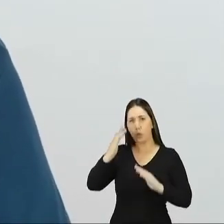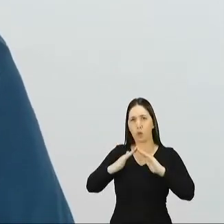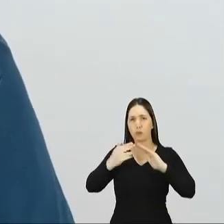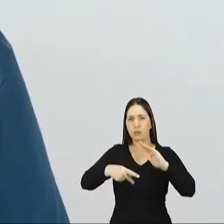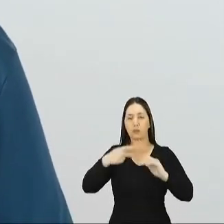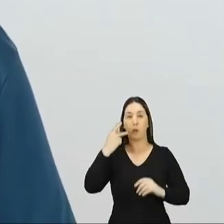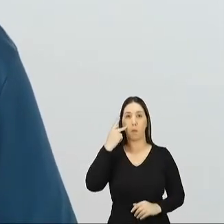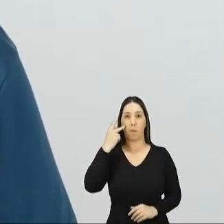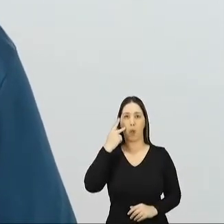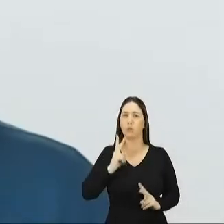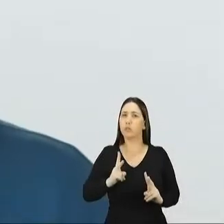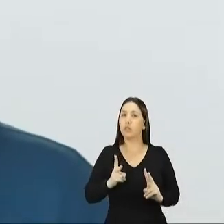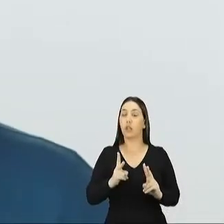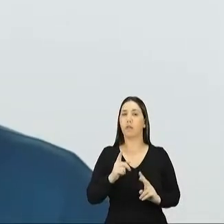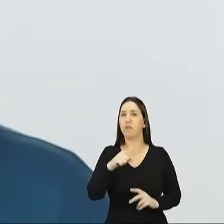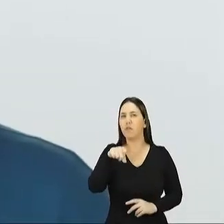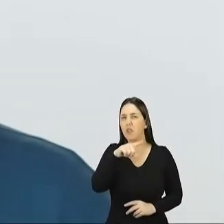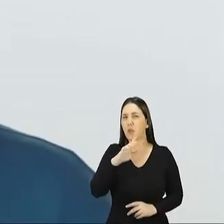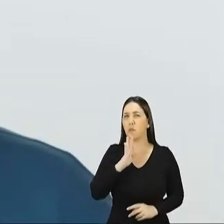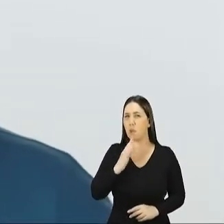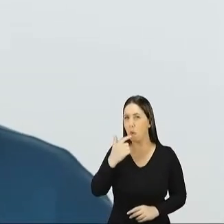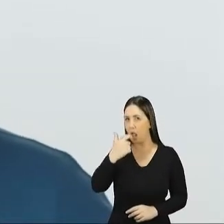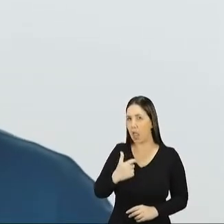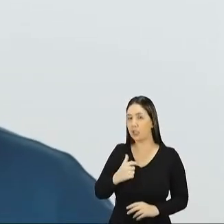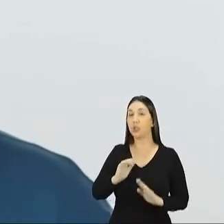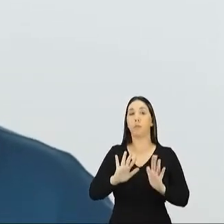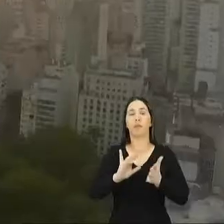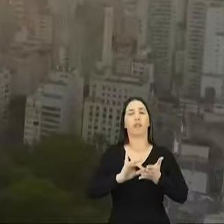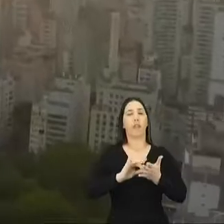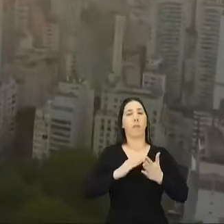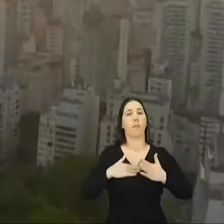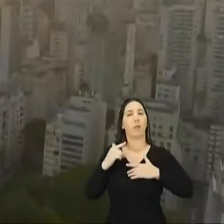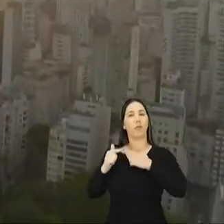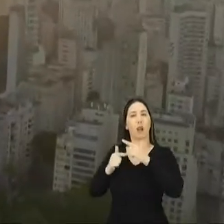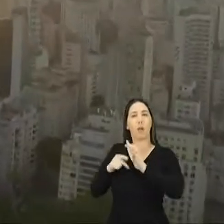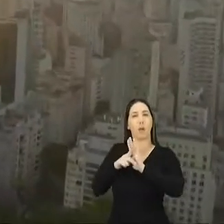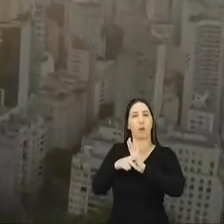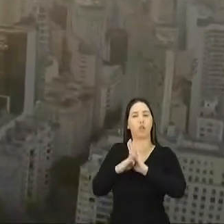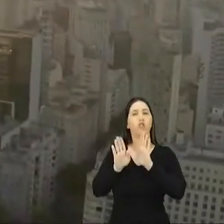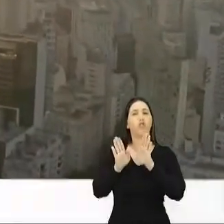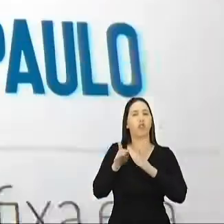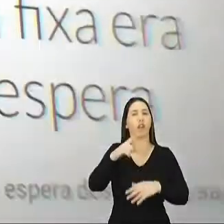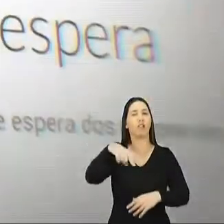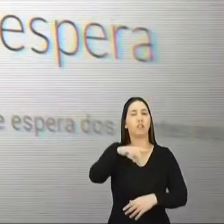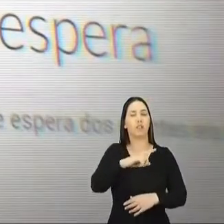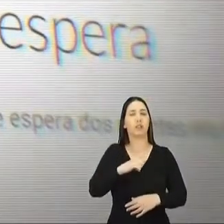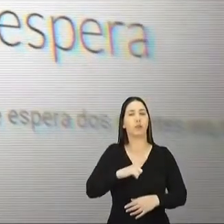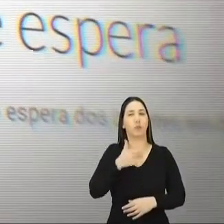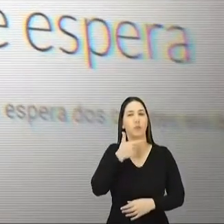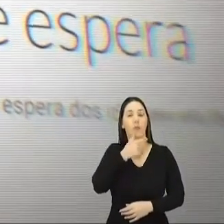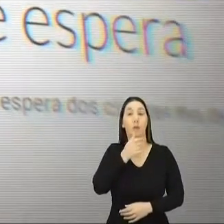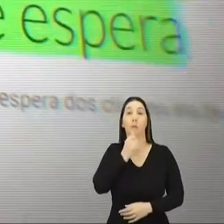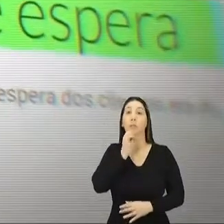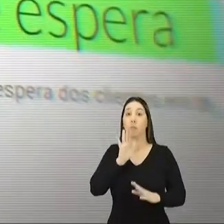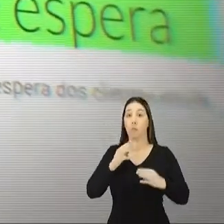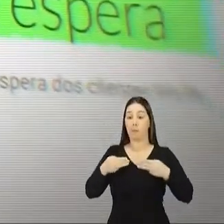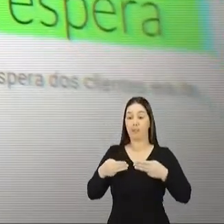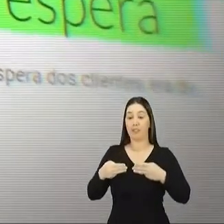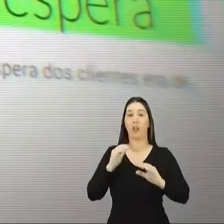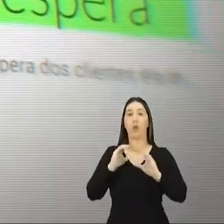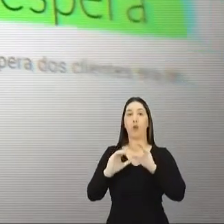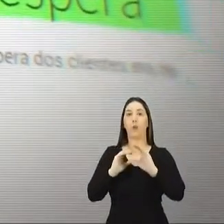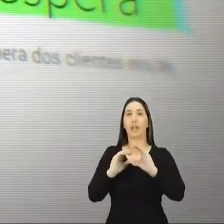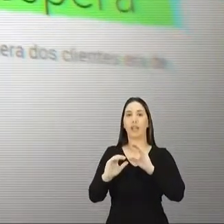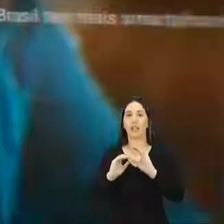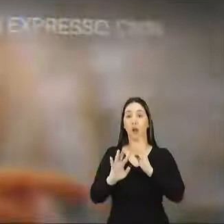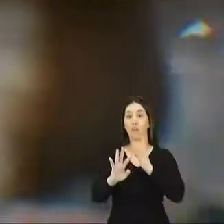conheça, mas com certeza você já foi beneficiado por algum trabalho meu por São Paulo. No Ministério das Comunicações, eu ajudei a acabar com a